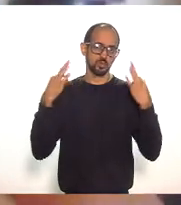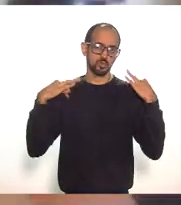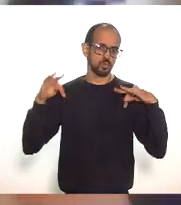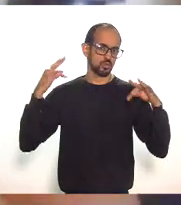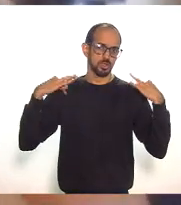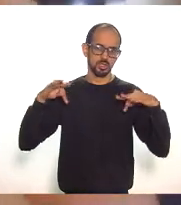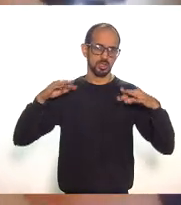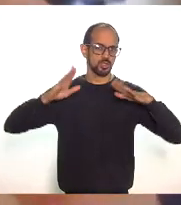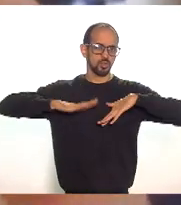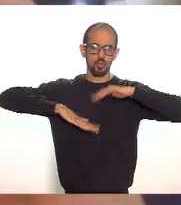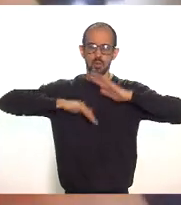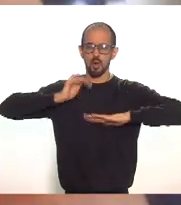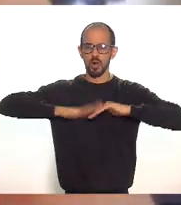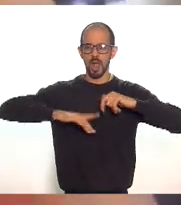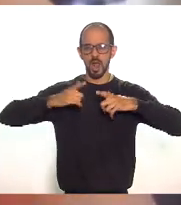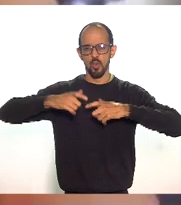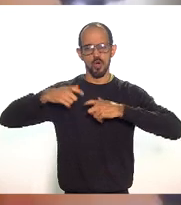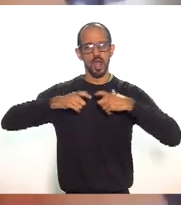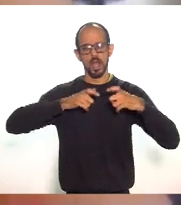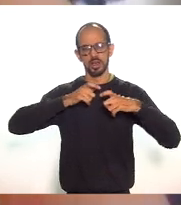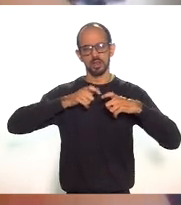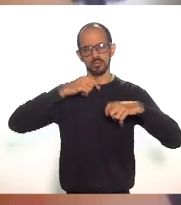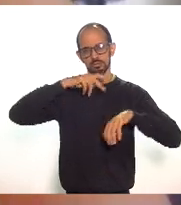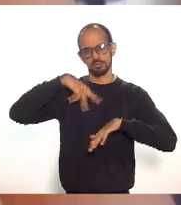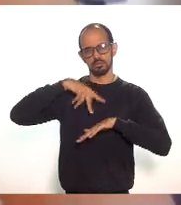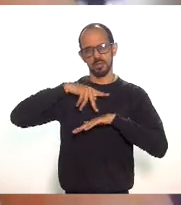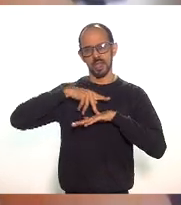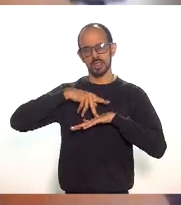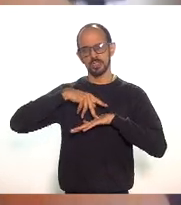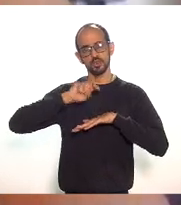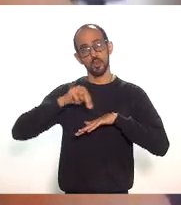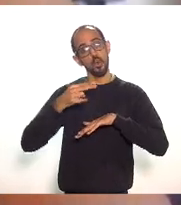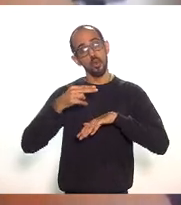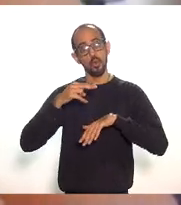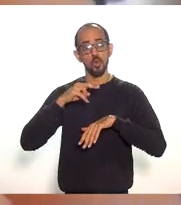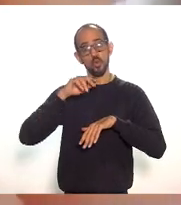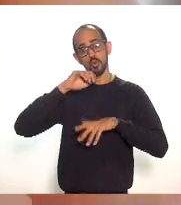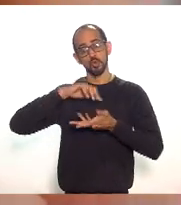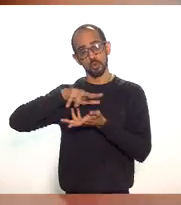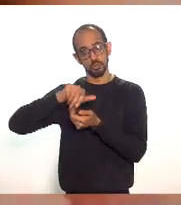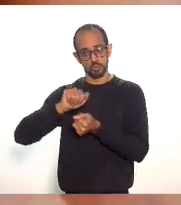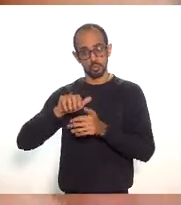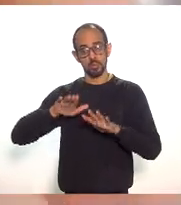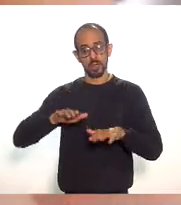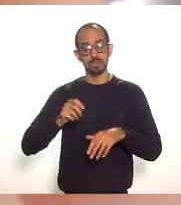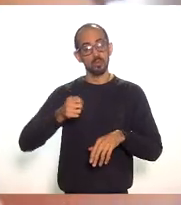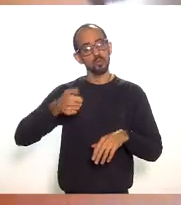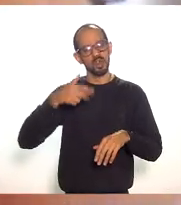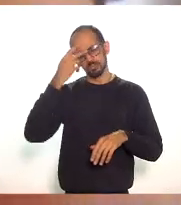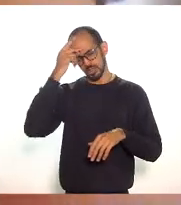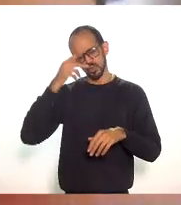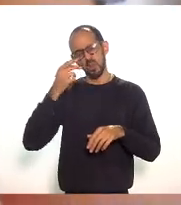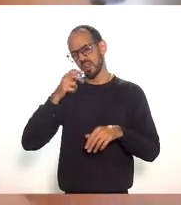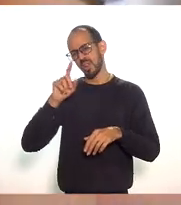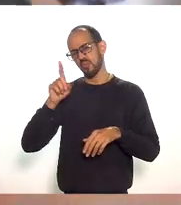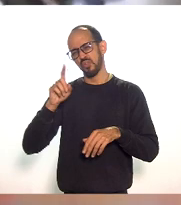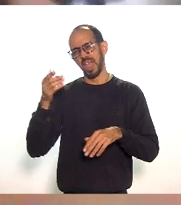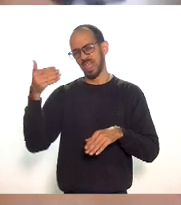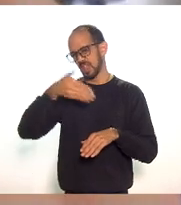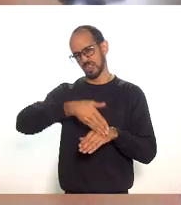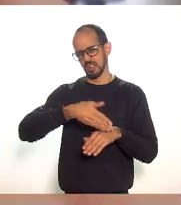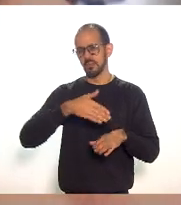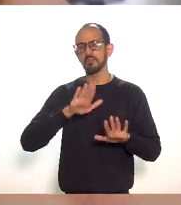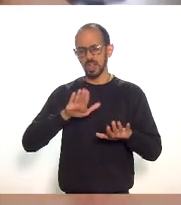do país e do mundo, né? Apesar de que quase ninguém vem para o Brasil nesse momento. Dizer que nós